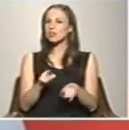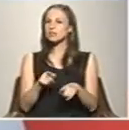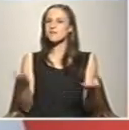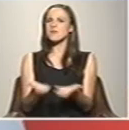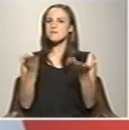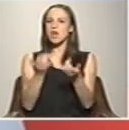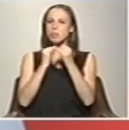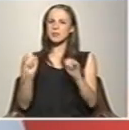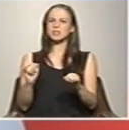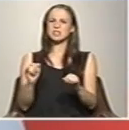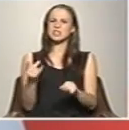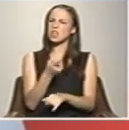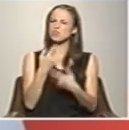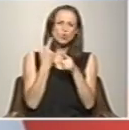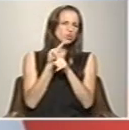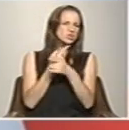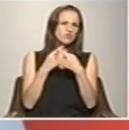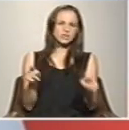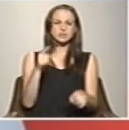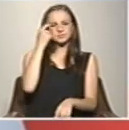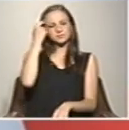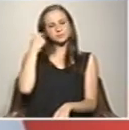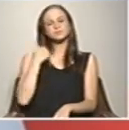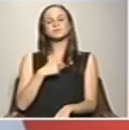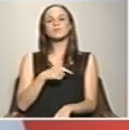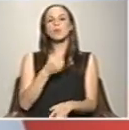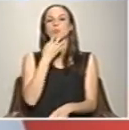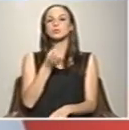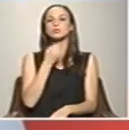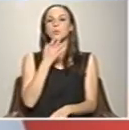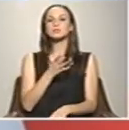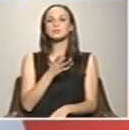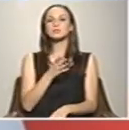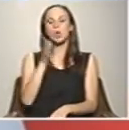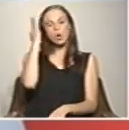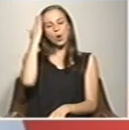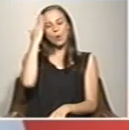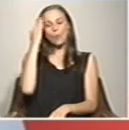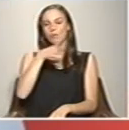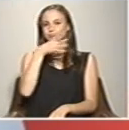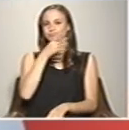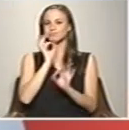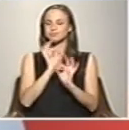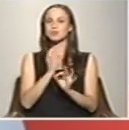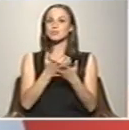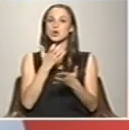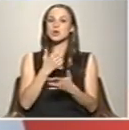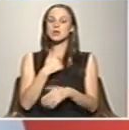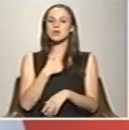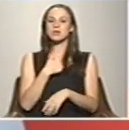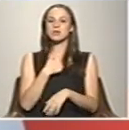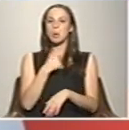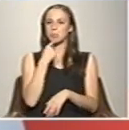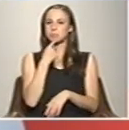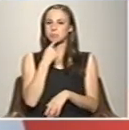independência ou a dependência, ou estarmos a falar de dependência. Muito portanto, bem. Isto acontece tanto dentro das instituições esse conceito como na comunidade. E já percebi, não